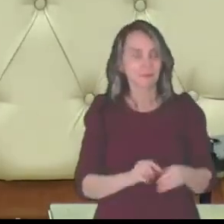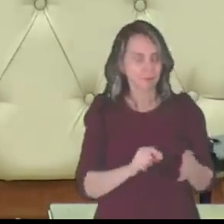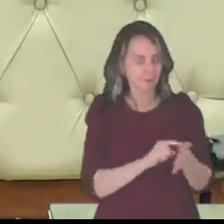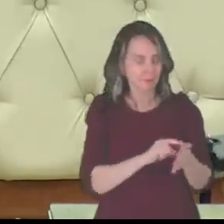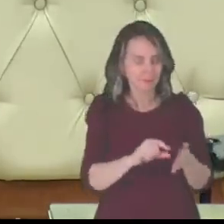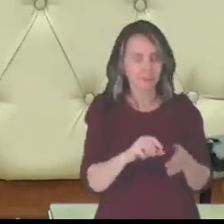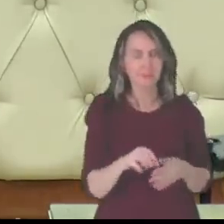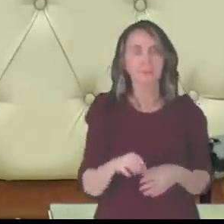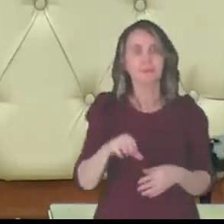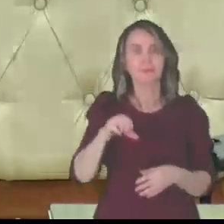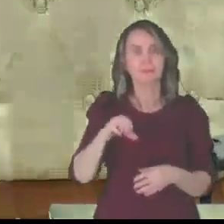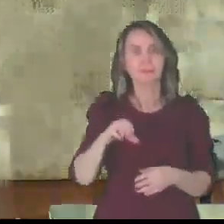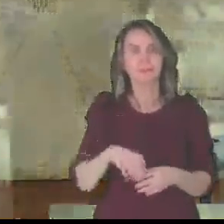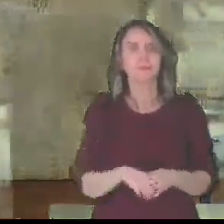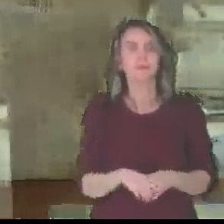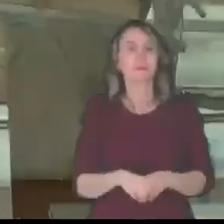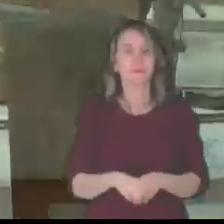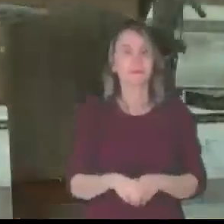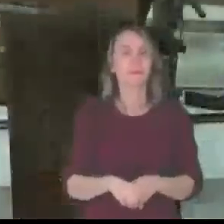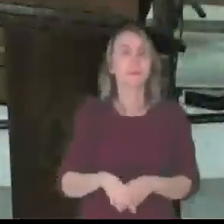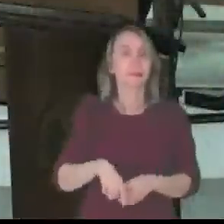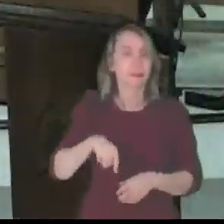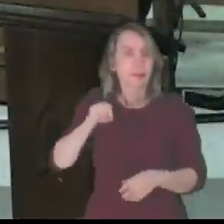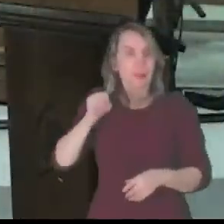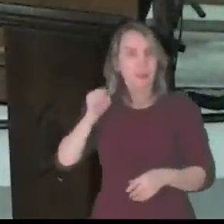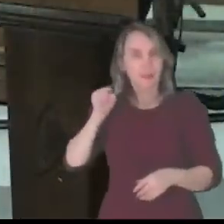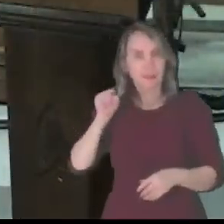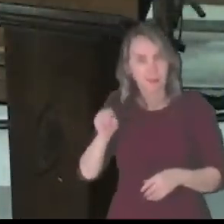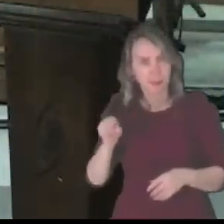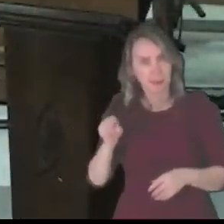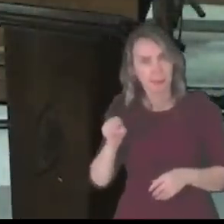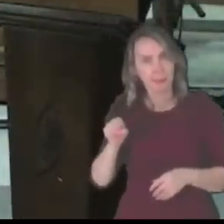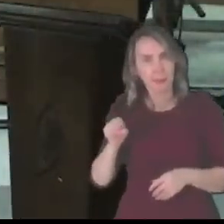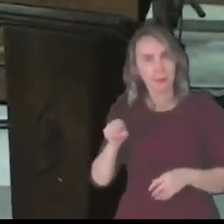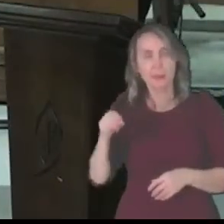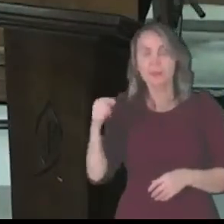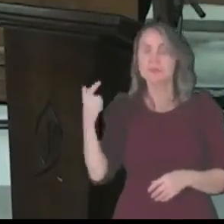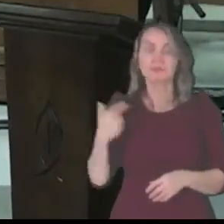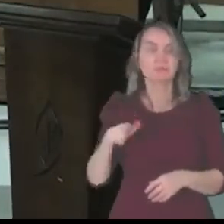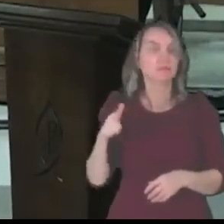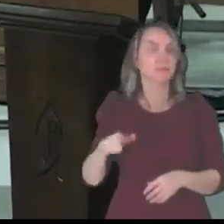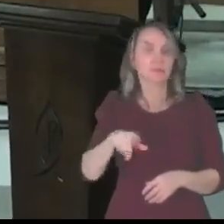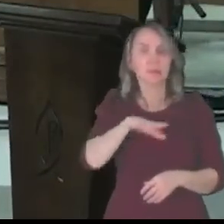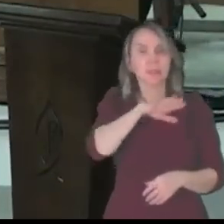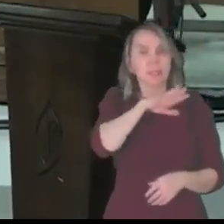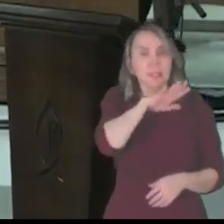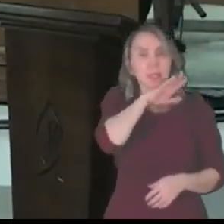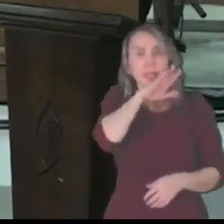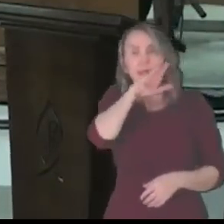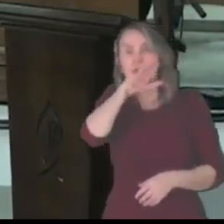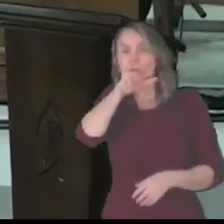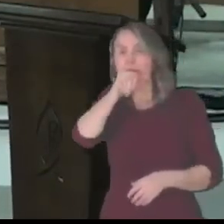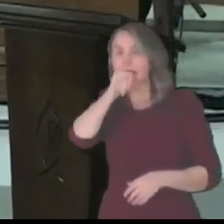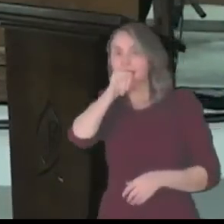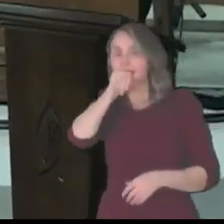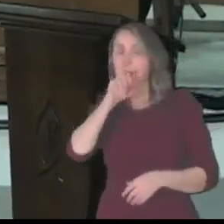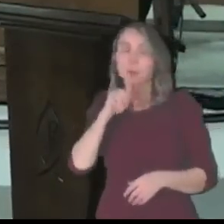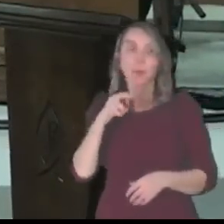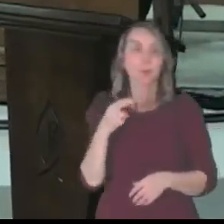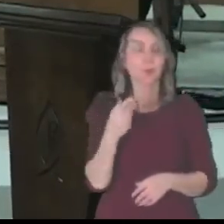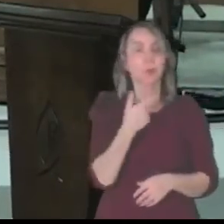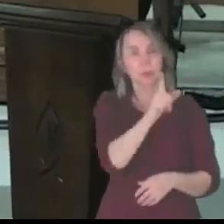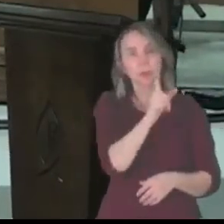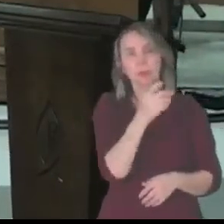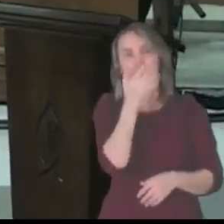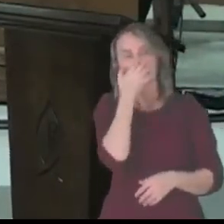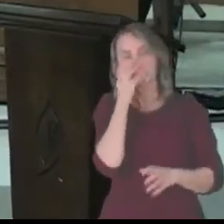9 Amém ali não haverá Leão nem animal feroz Subirá ele